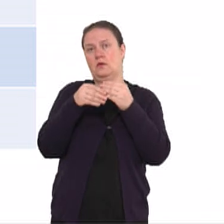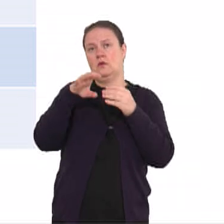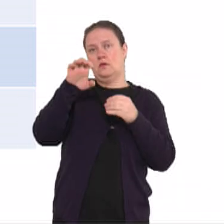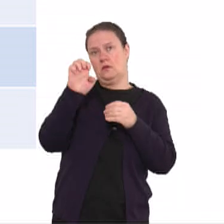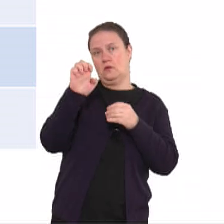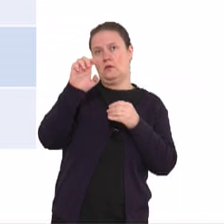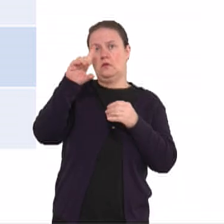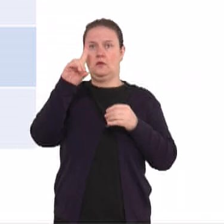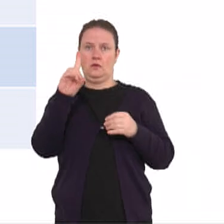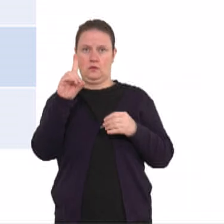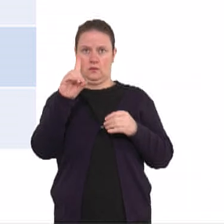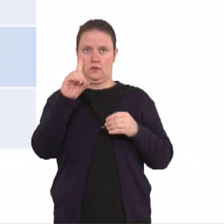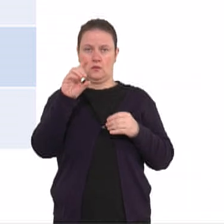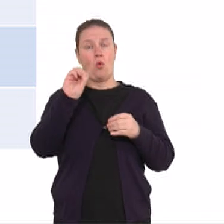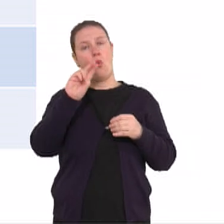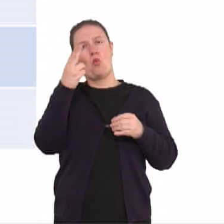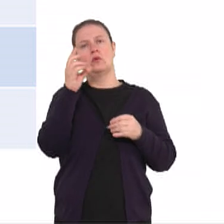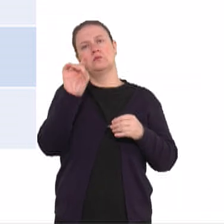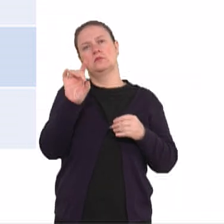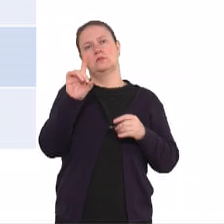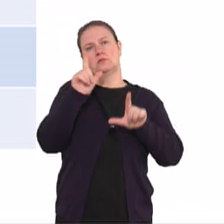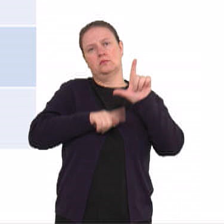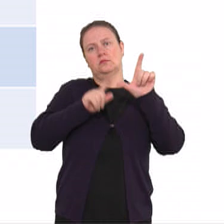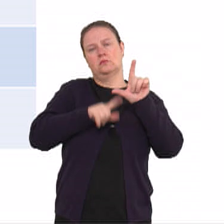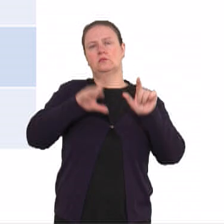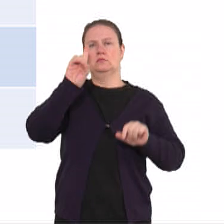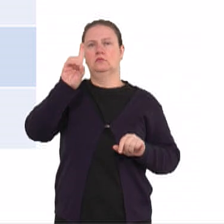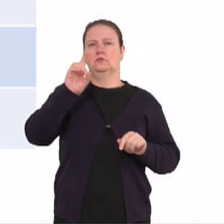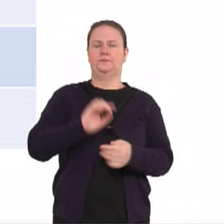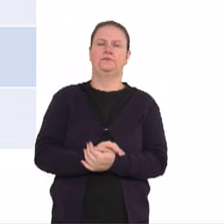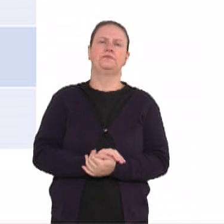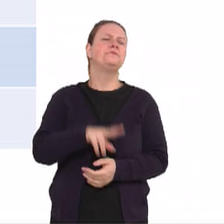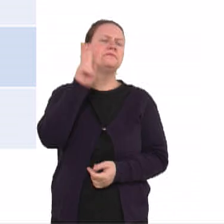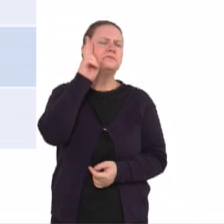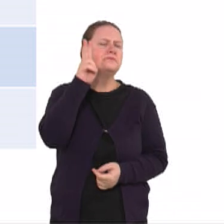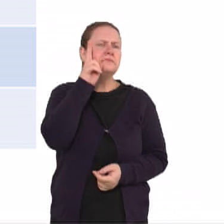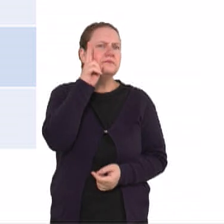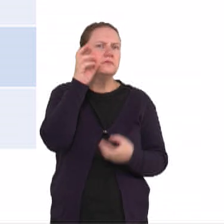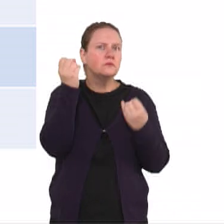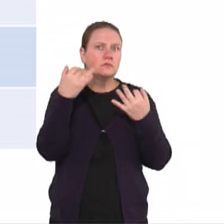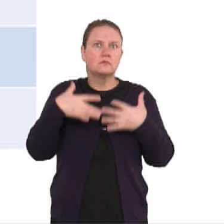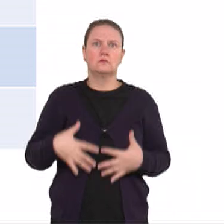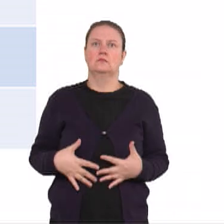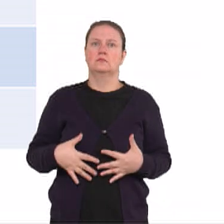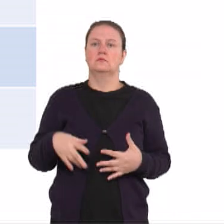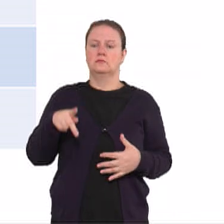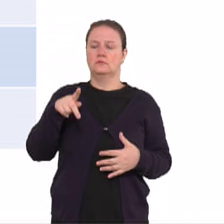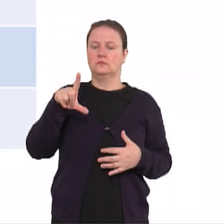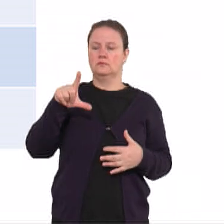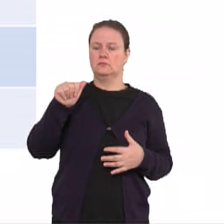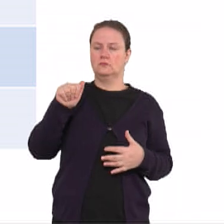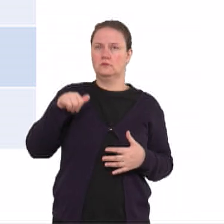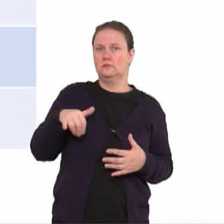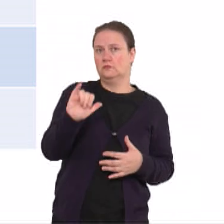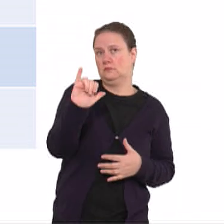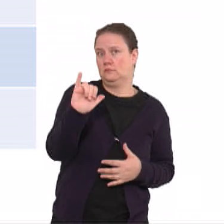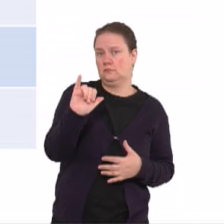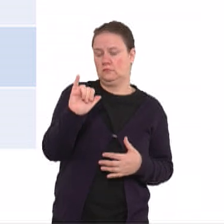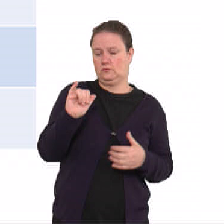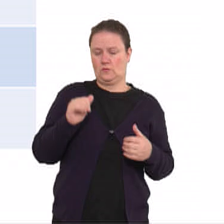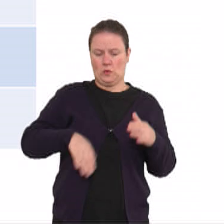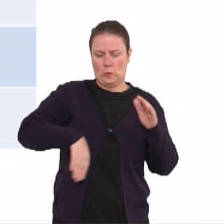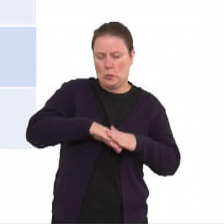D. Vamos ver. Play. Lembra o que eu falei para vocês, gente? O que é play? Jogar, tocar